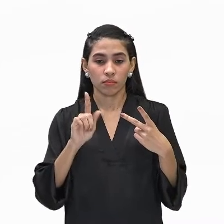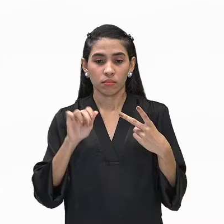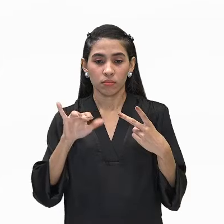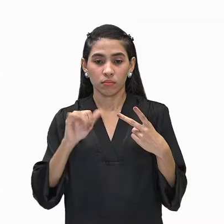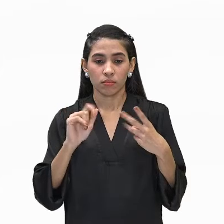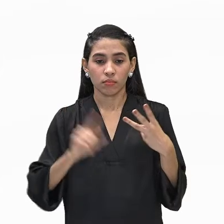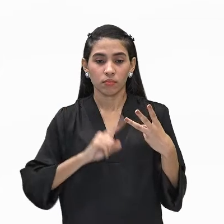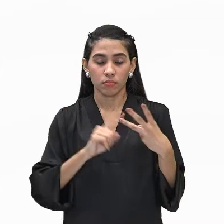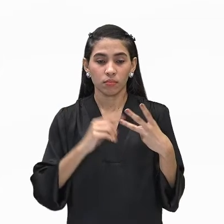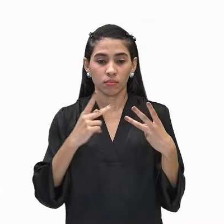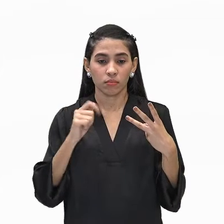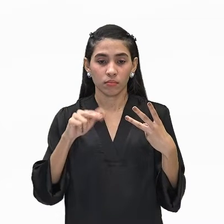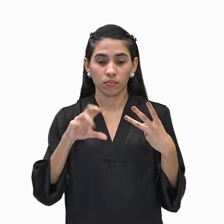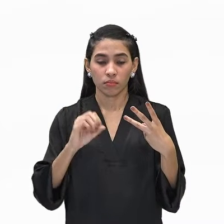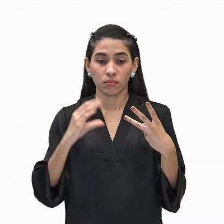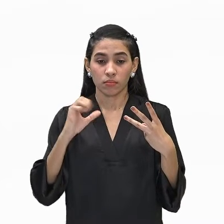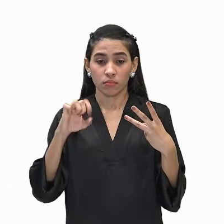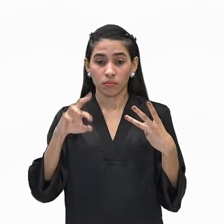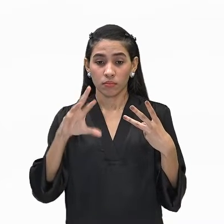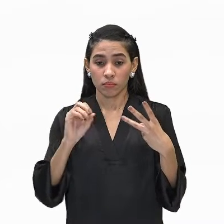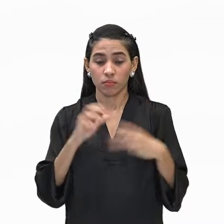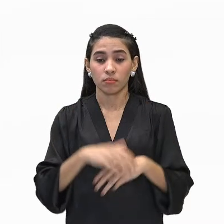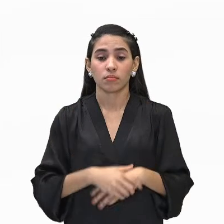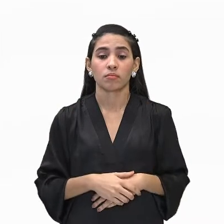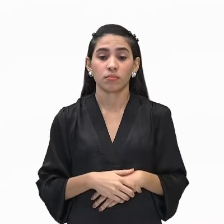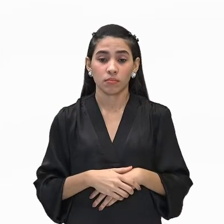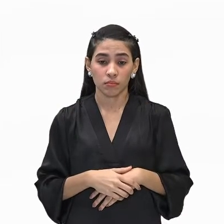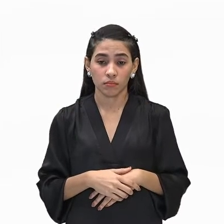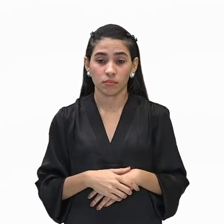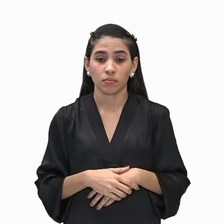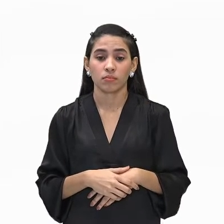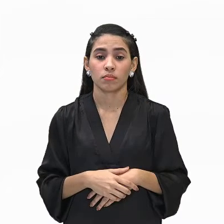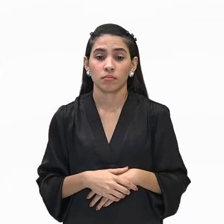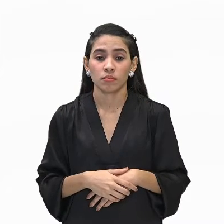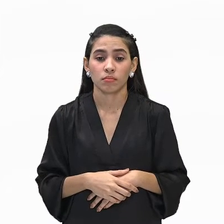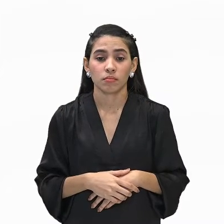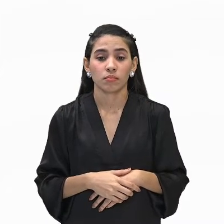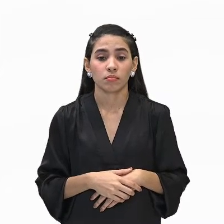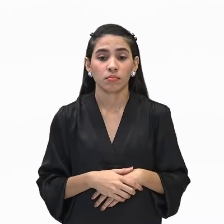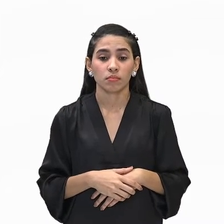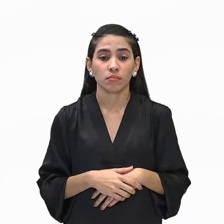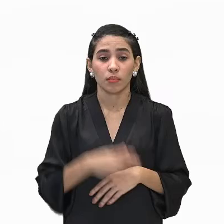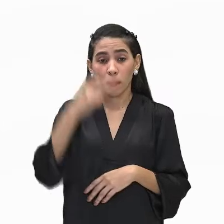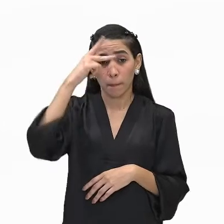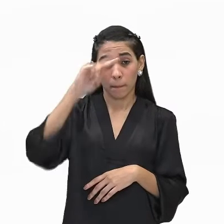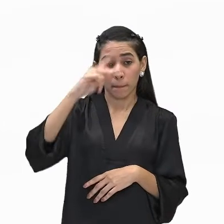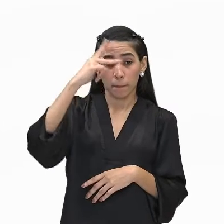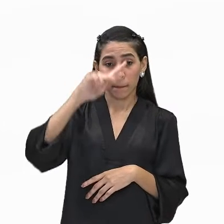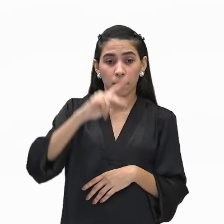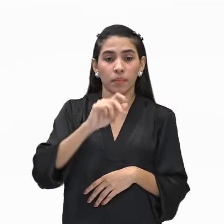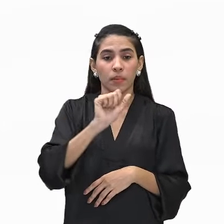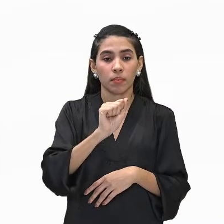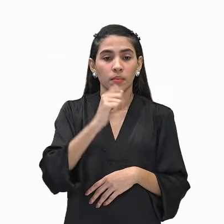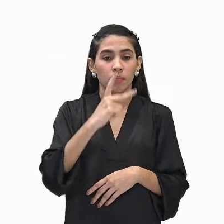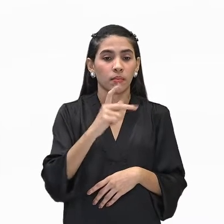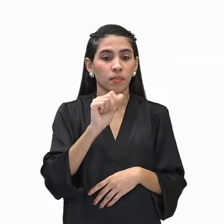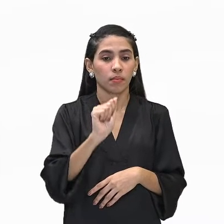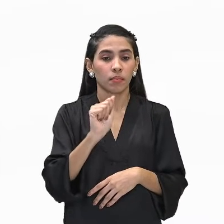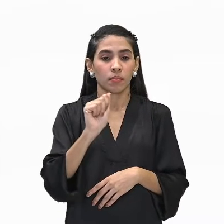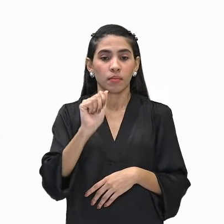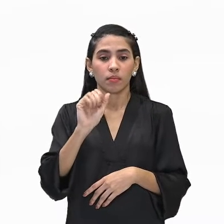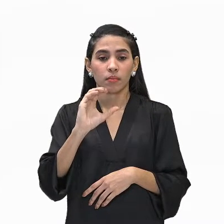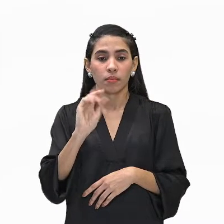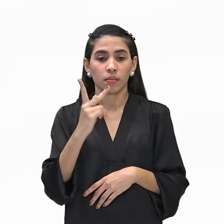rio principal nasce no córrego Apache, no Peru, onde o curso de